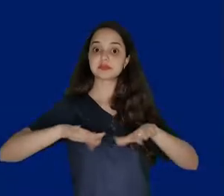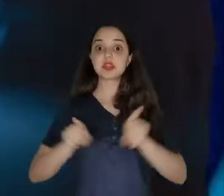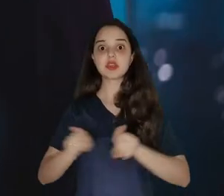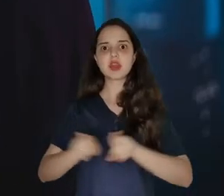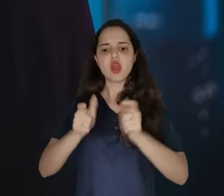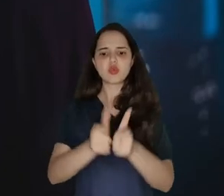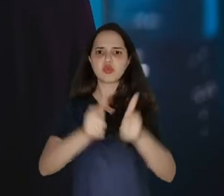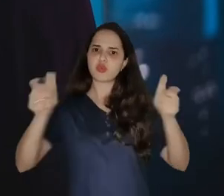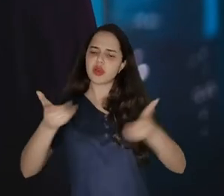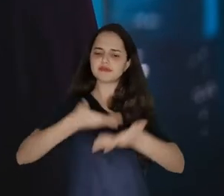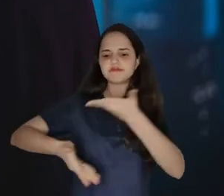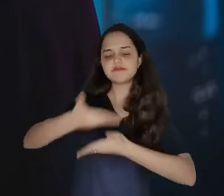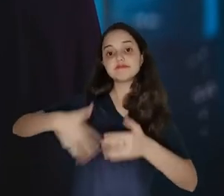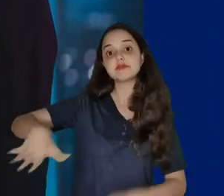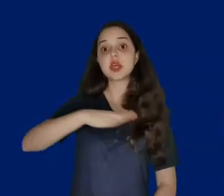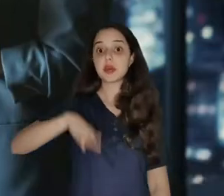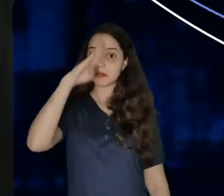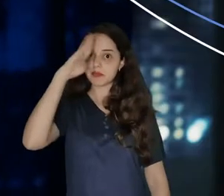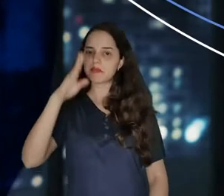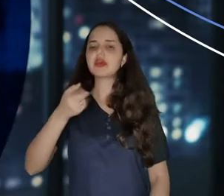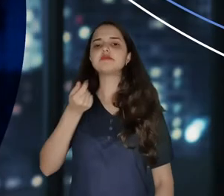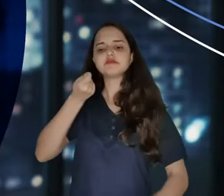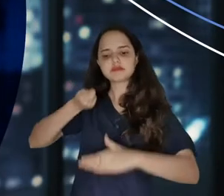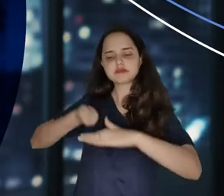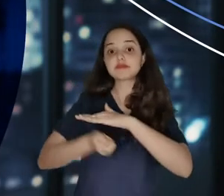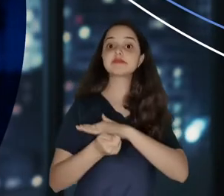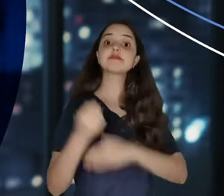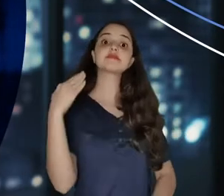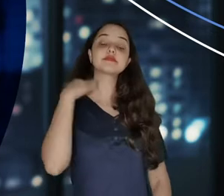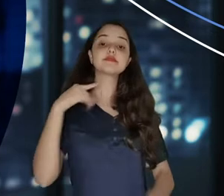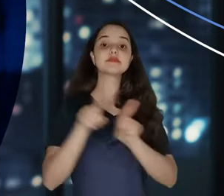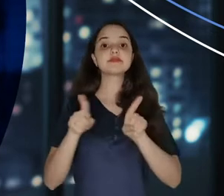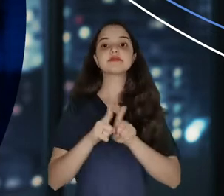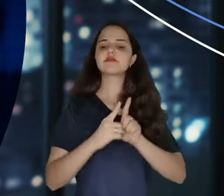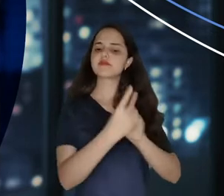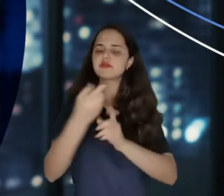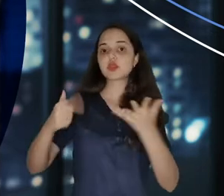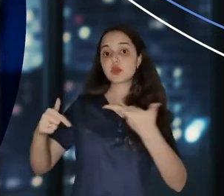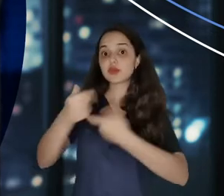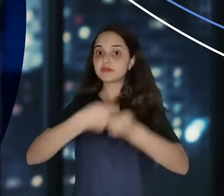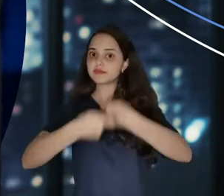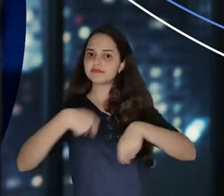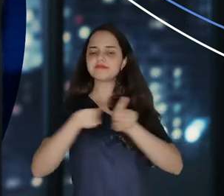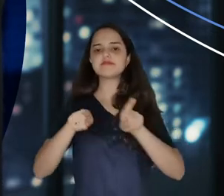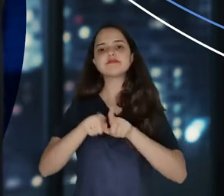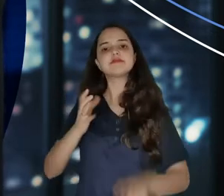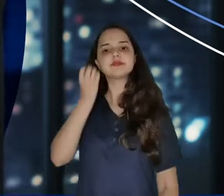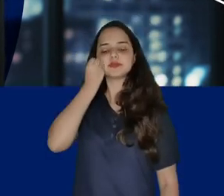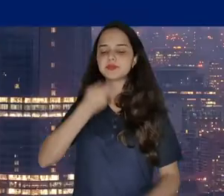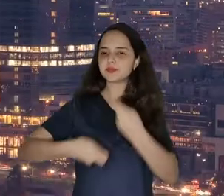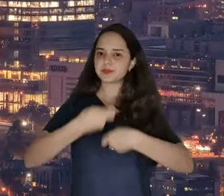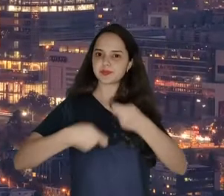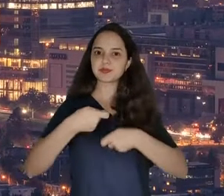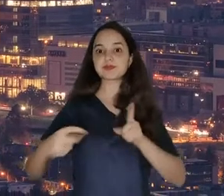mercado. Ampliação do market share, principalmente em investment banking, asset management, wealth management e consumer